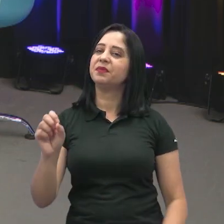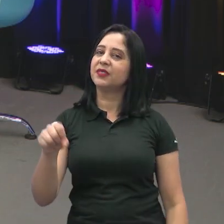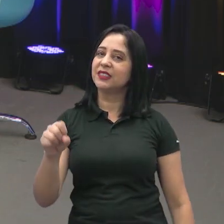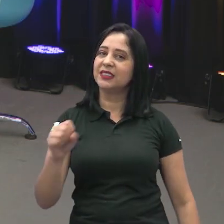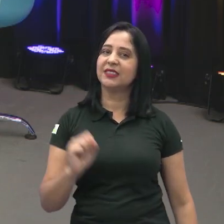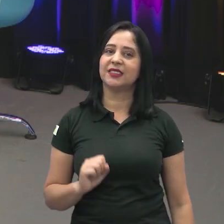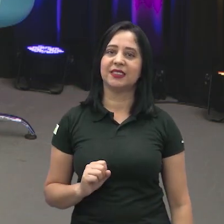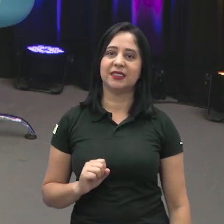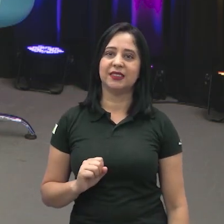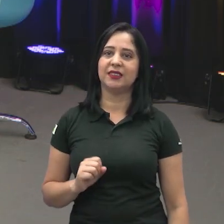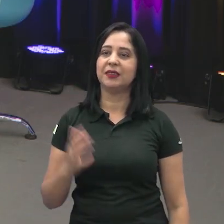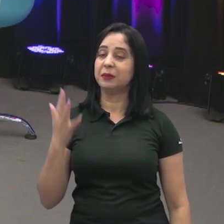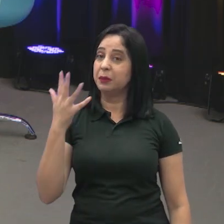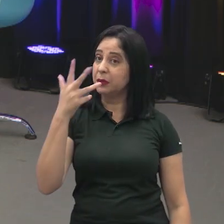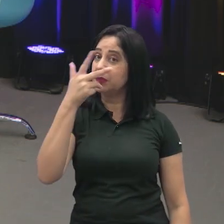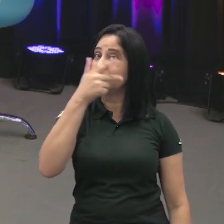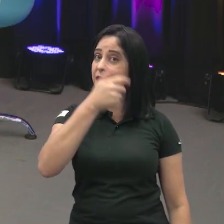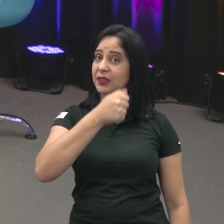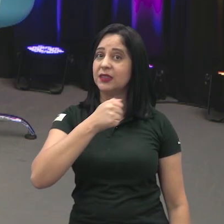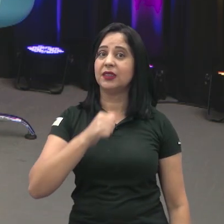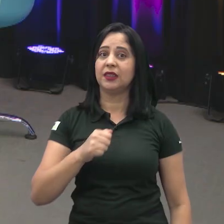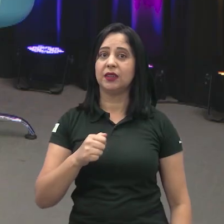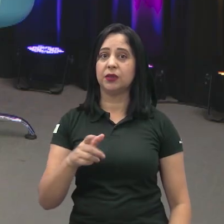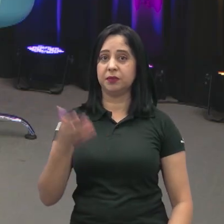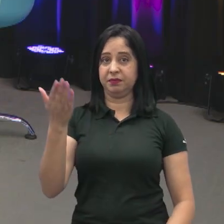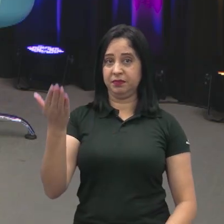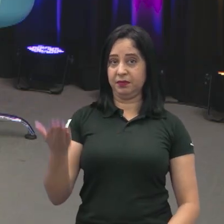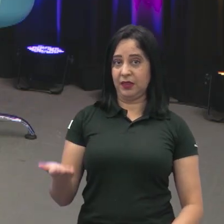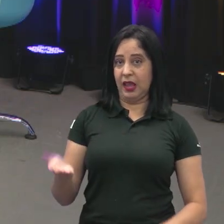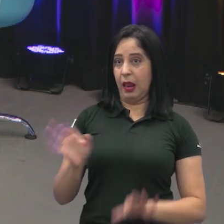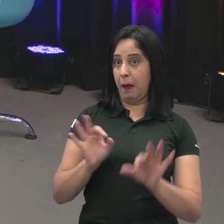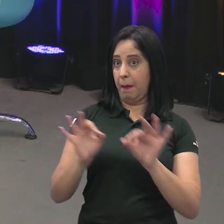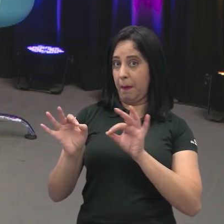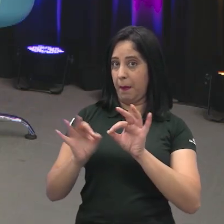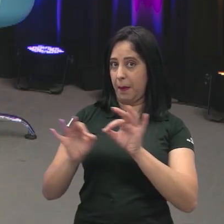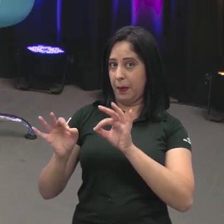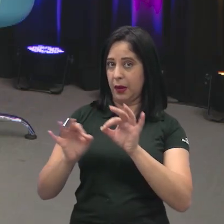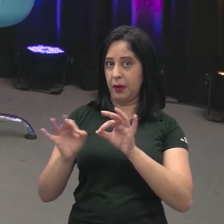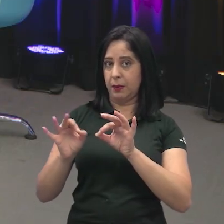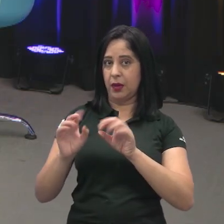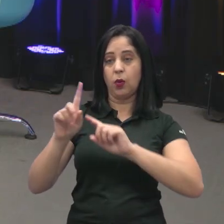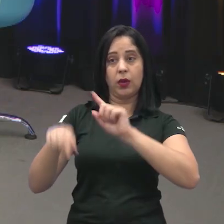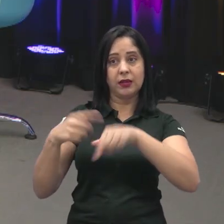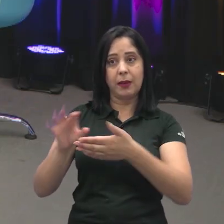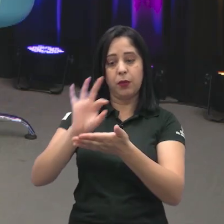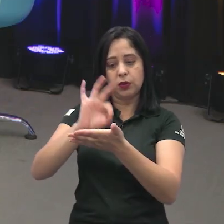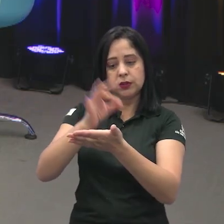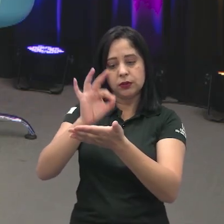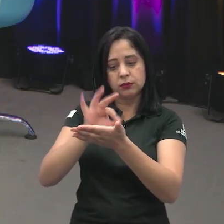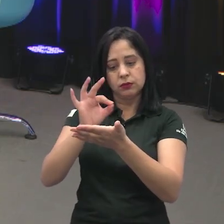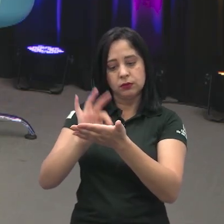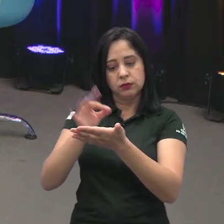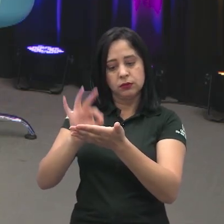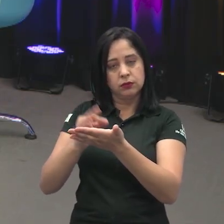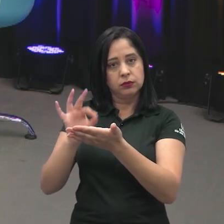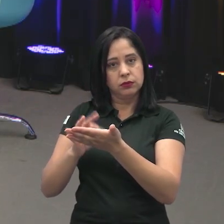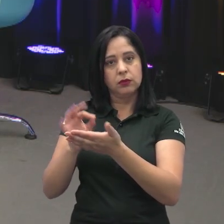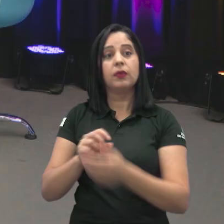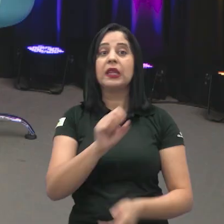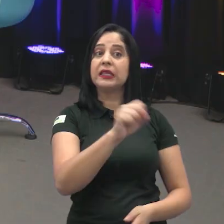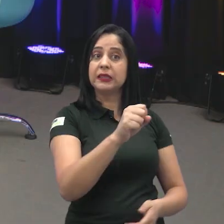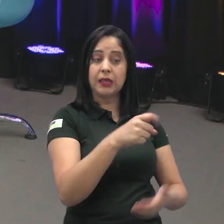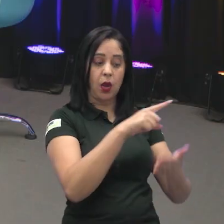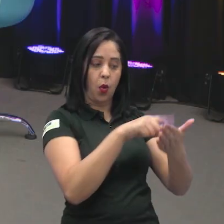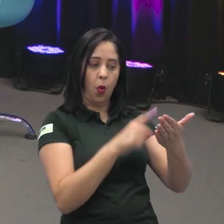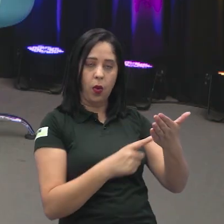pra gente hoje aqui, né? Ela até tá com a folha ali, ó, que é a folha que ela produz antes, para depois encapar e costurar, né? Exatamente.